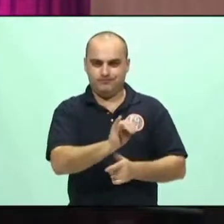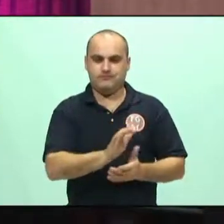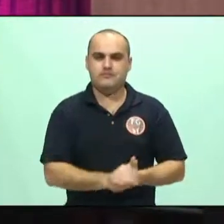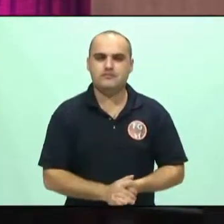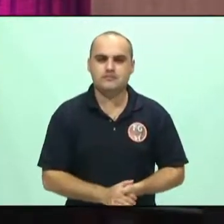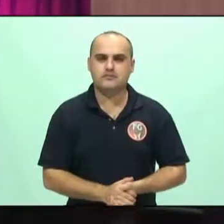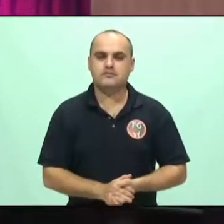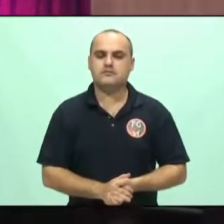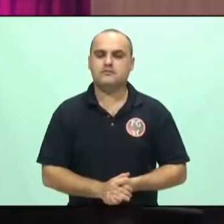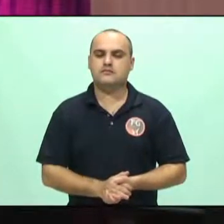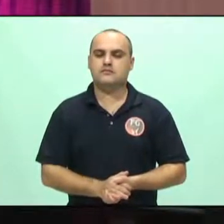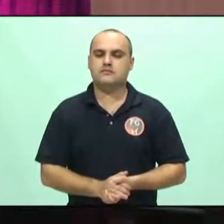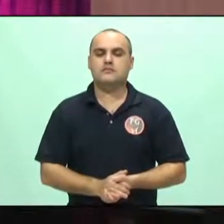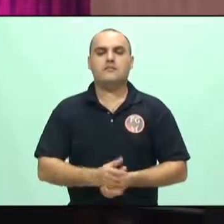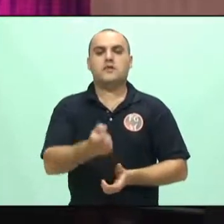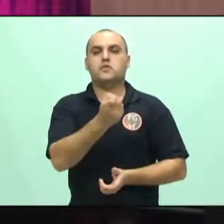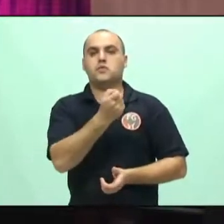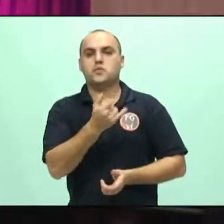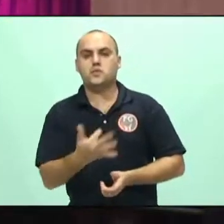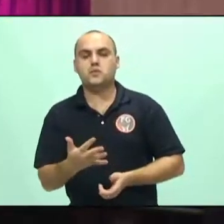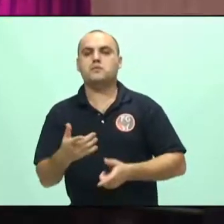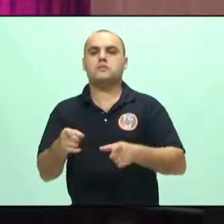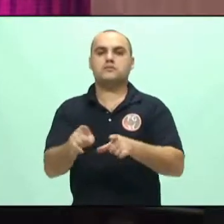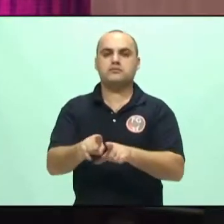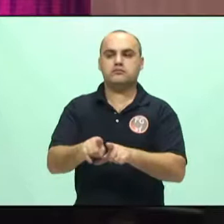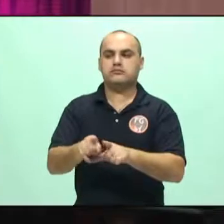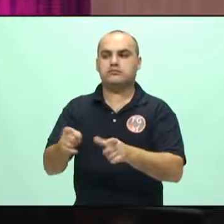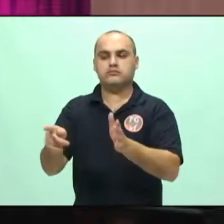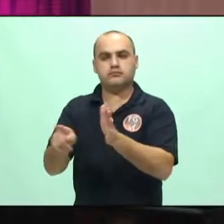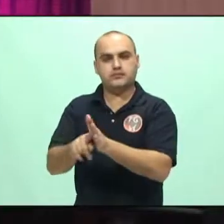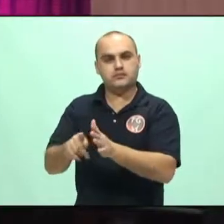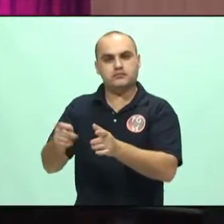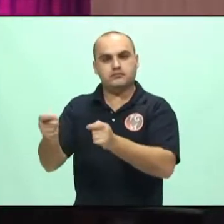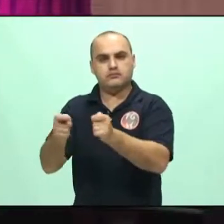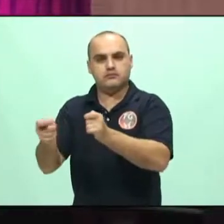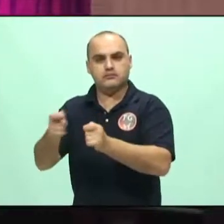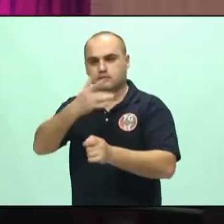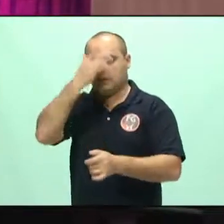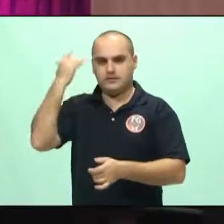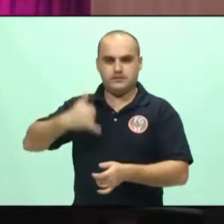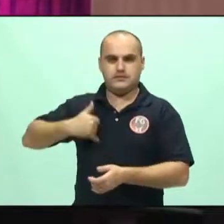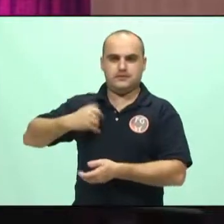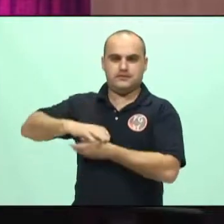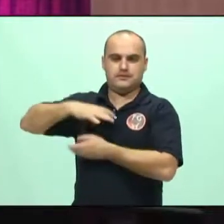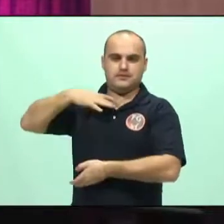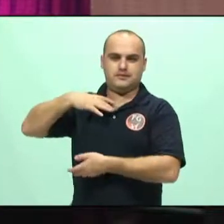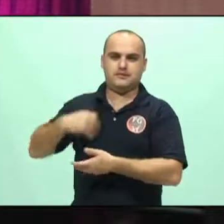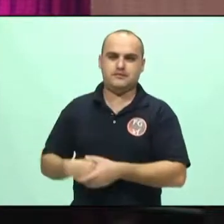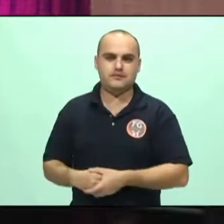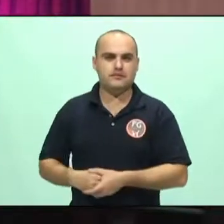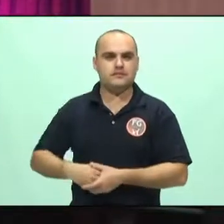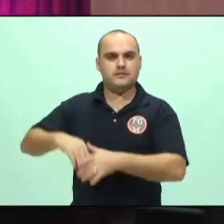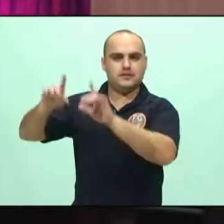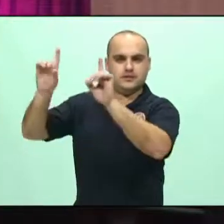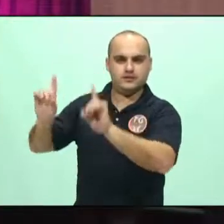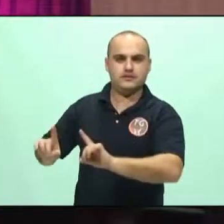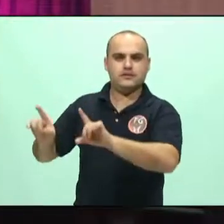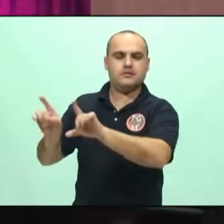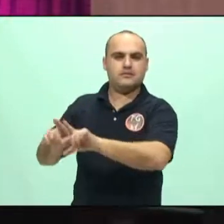destinação quantitativo adequado a demanda para idosos deficientes motocicletes